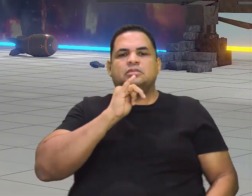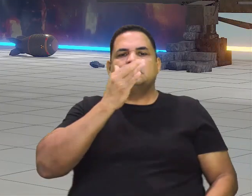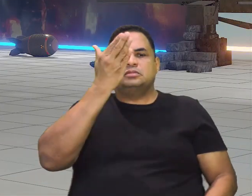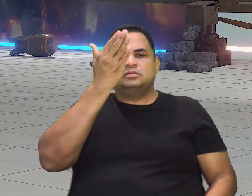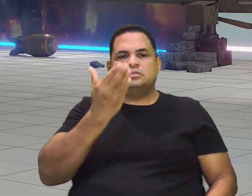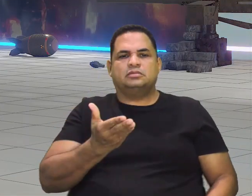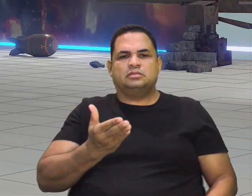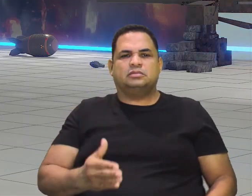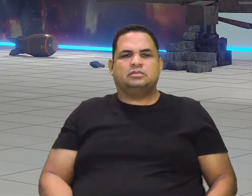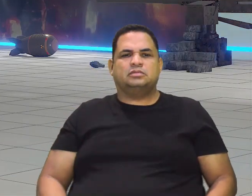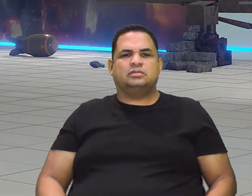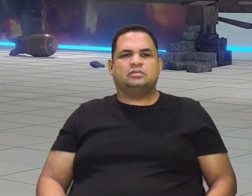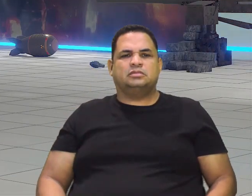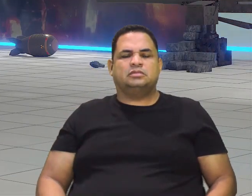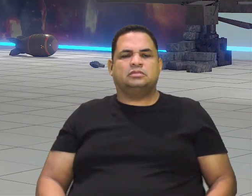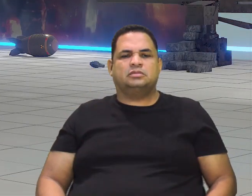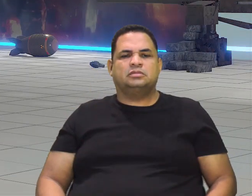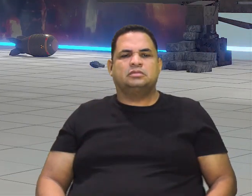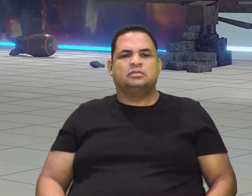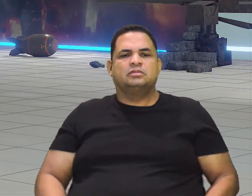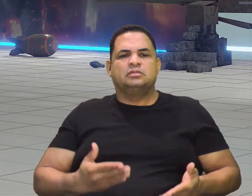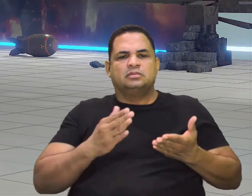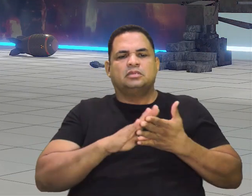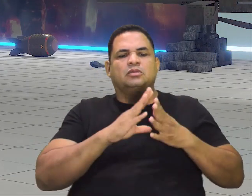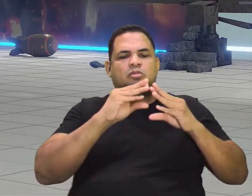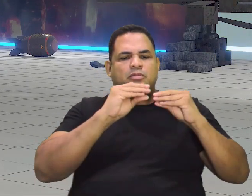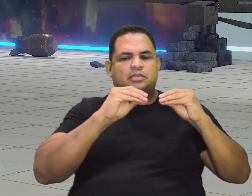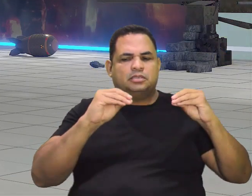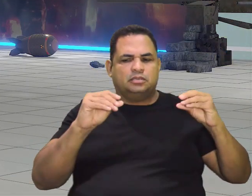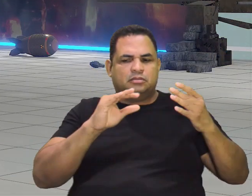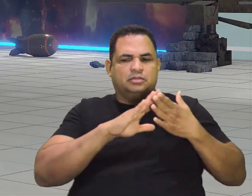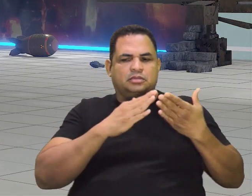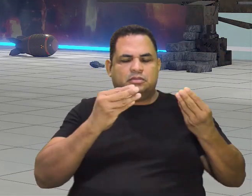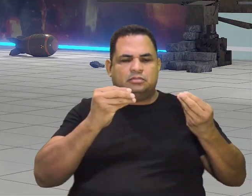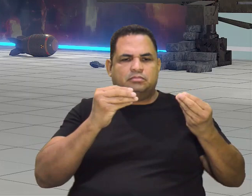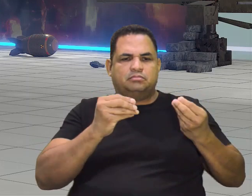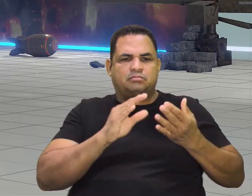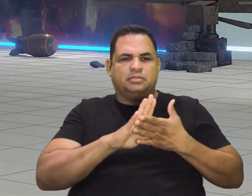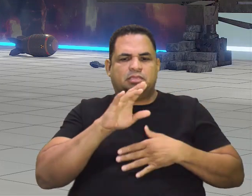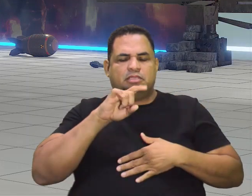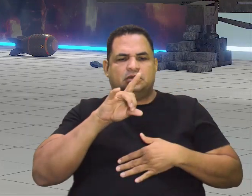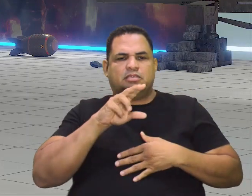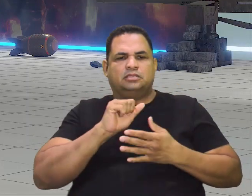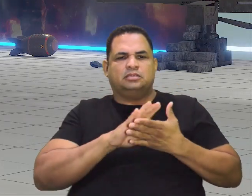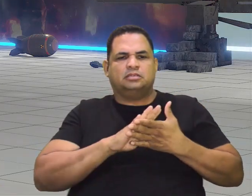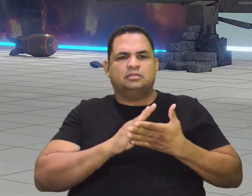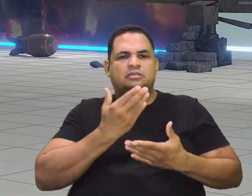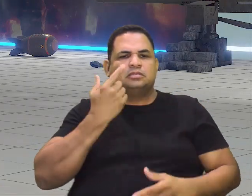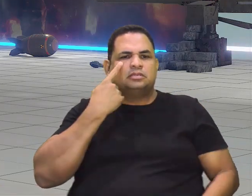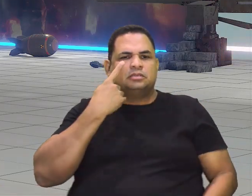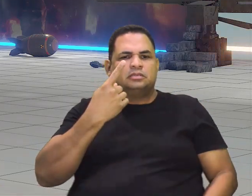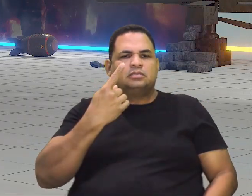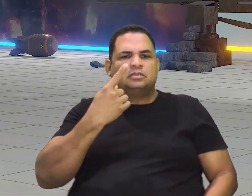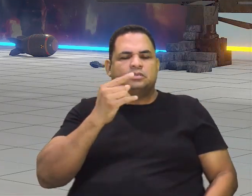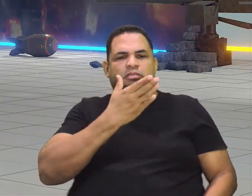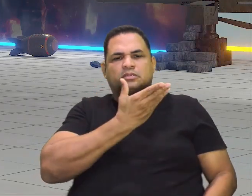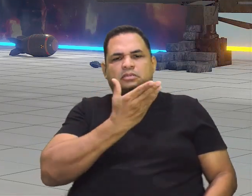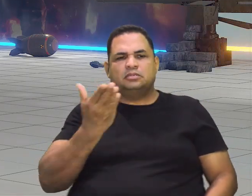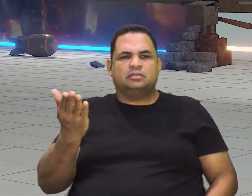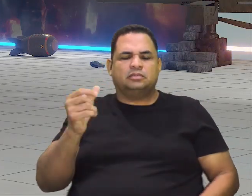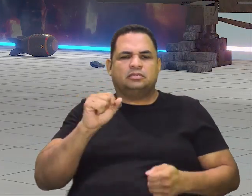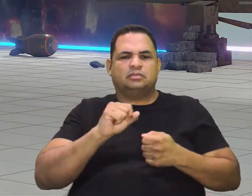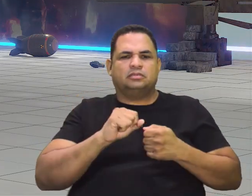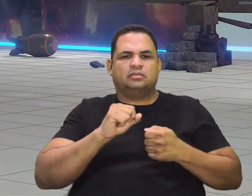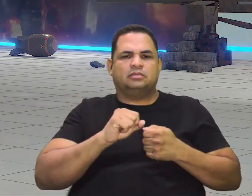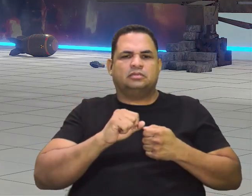castelo aqui, Castelo da Batalha, é uma cultura material? É. Vamos dar um cenário aqui. Joga aí um cenário aí. Faz